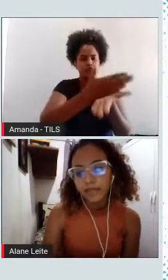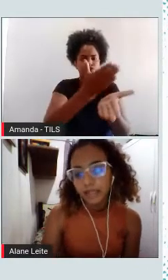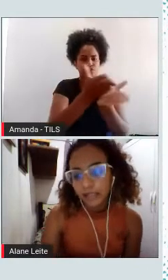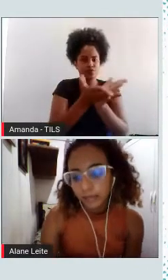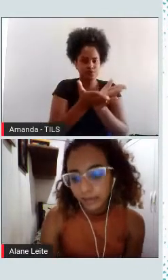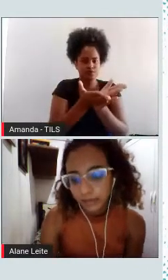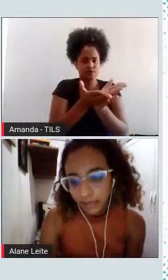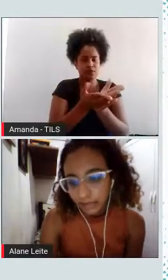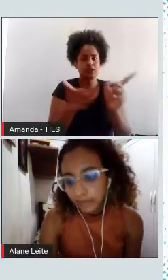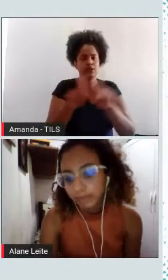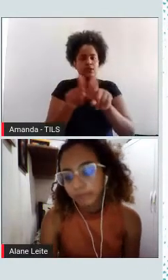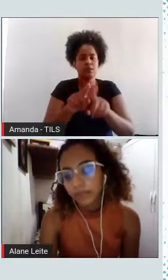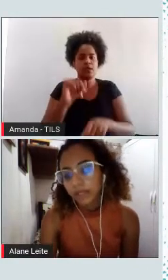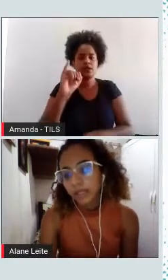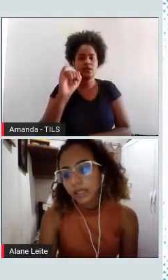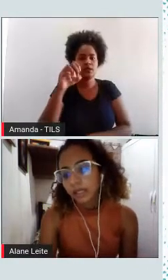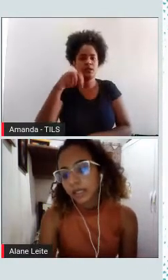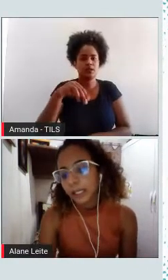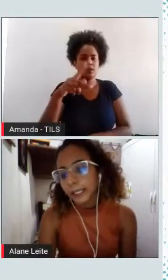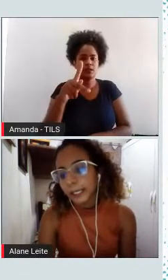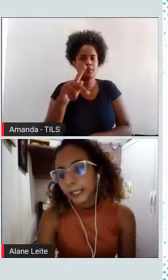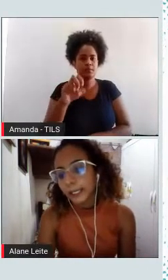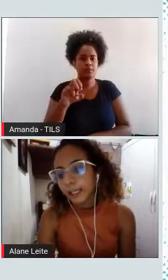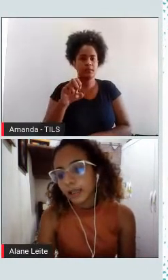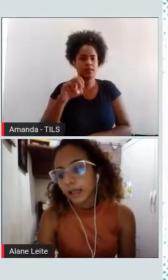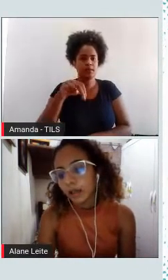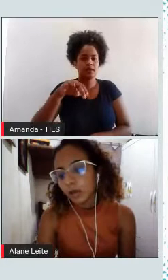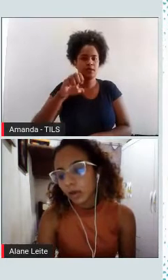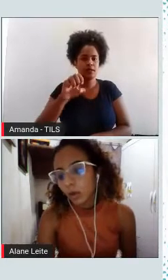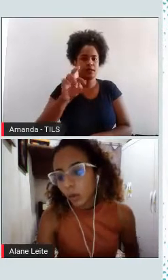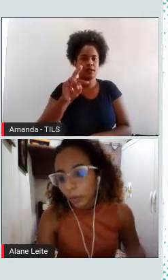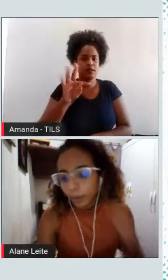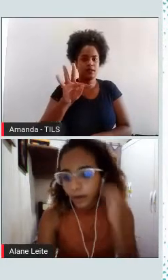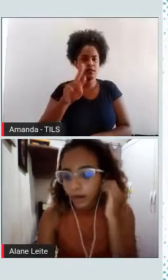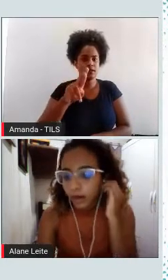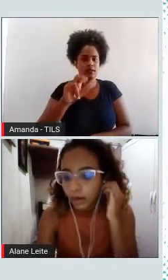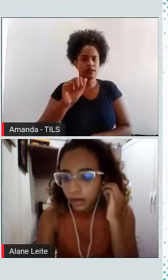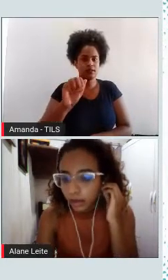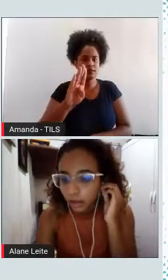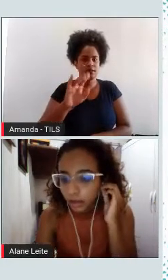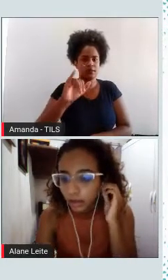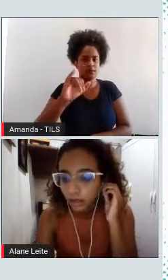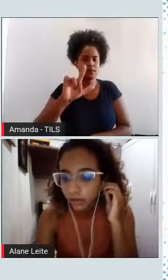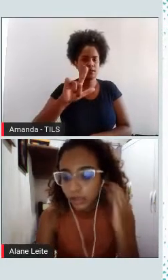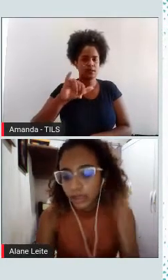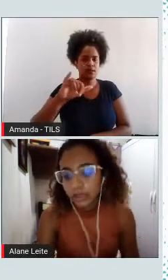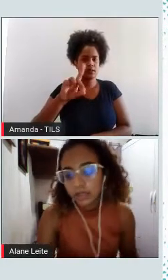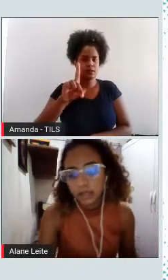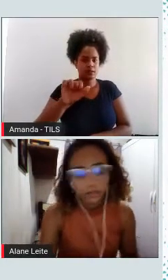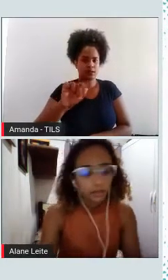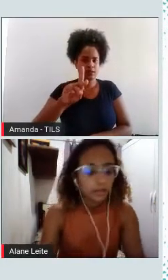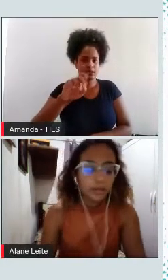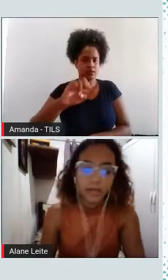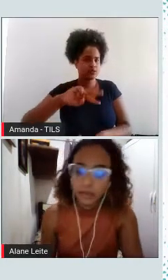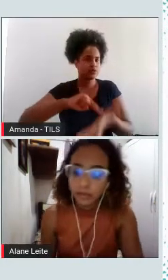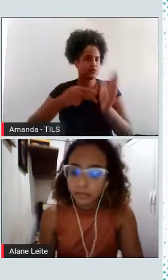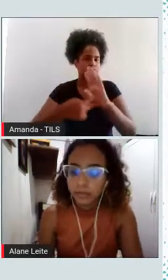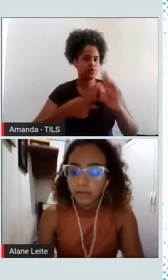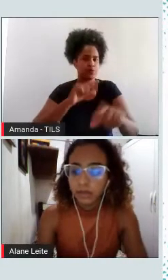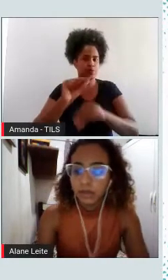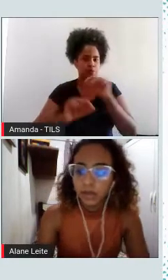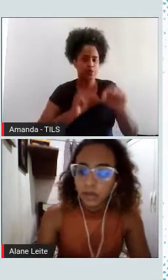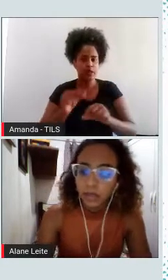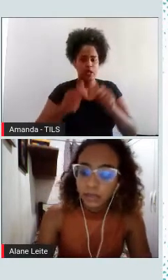A impenetrabilidade, que não ocupa lugares